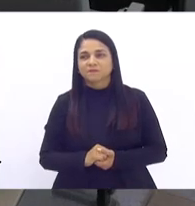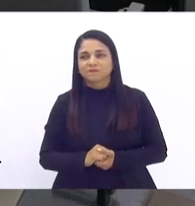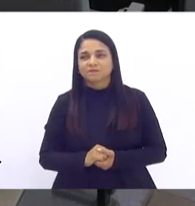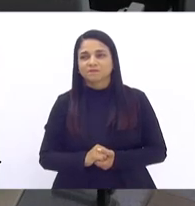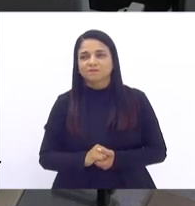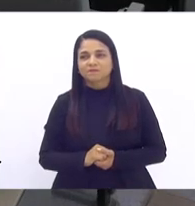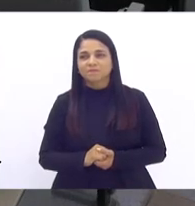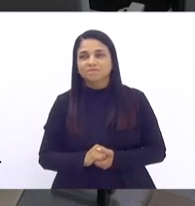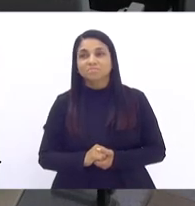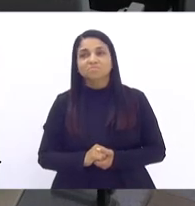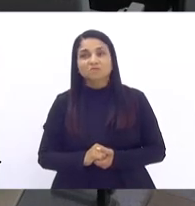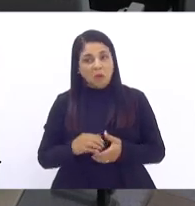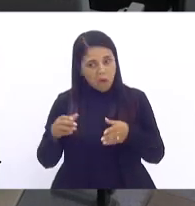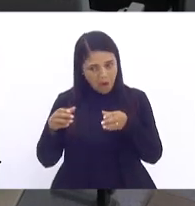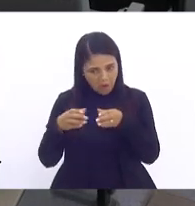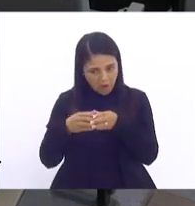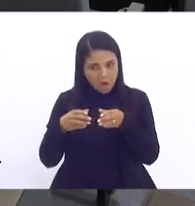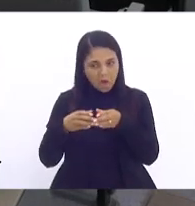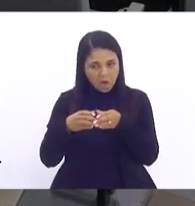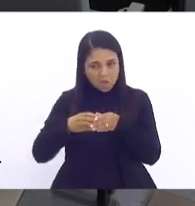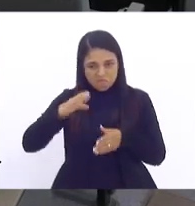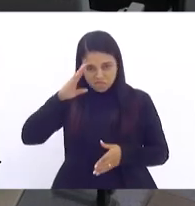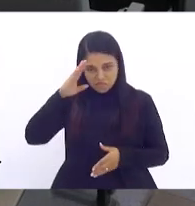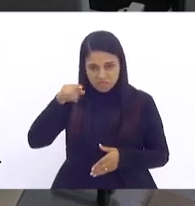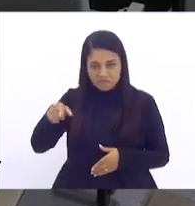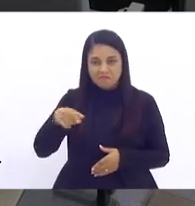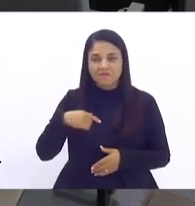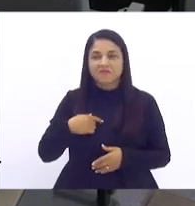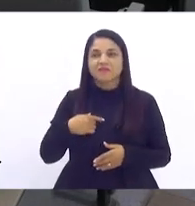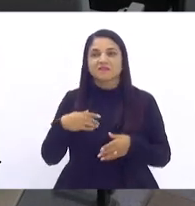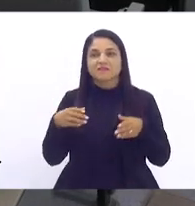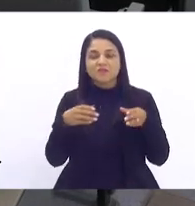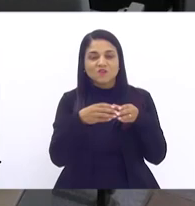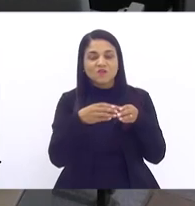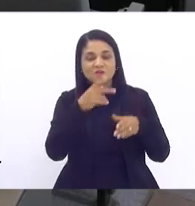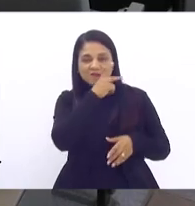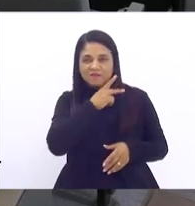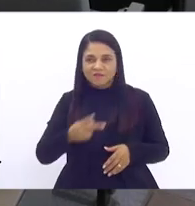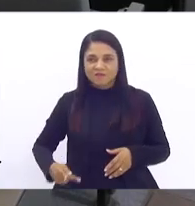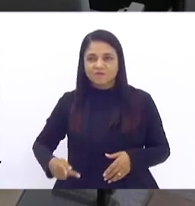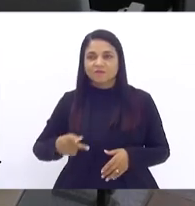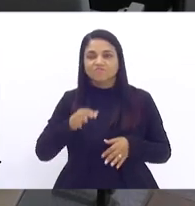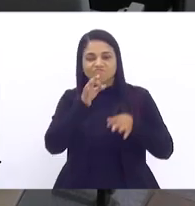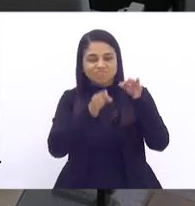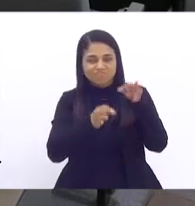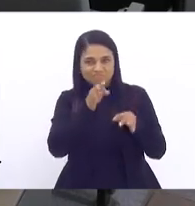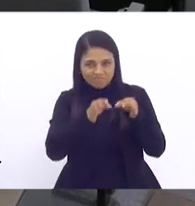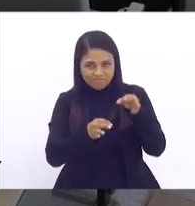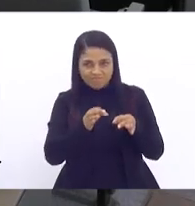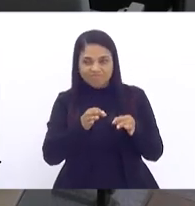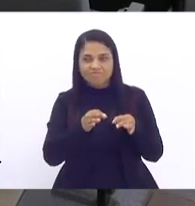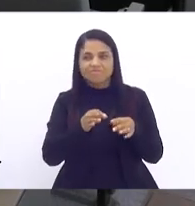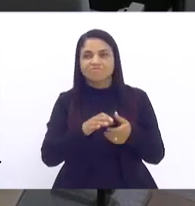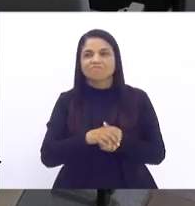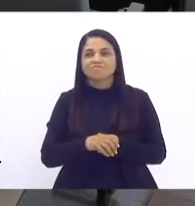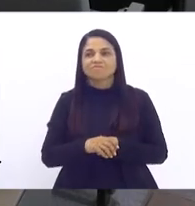realmente é uma tropa né Deputado Rodrigo presidente da Comissão de Justiça eles estão num processo